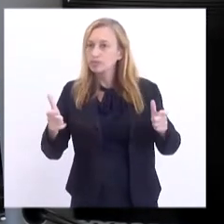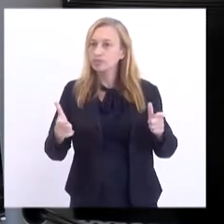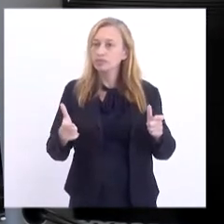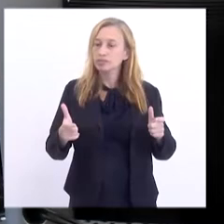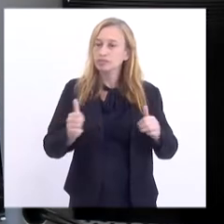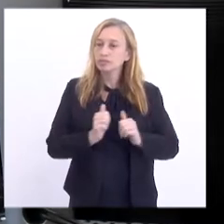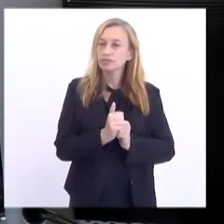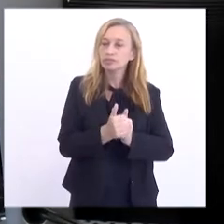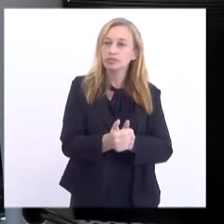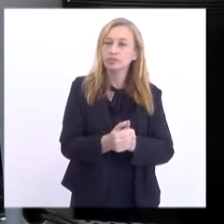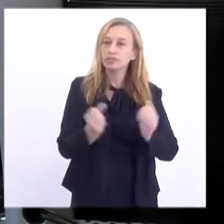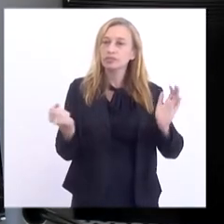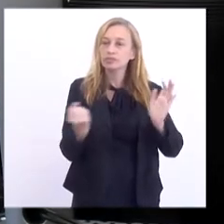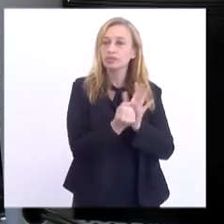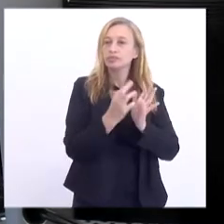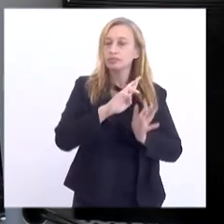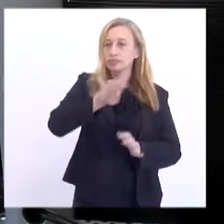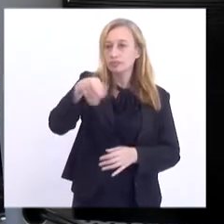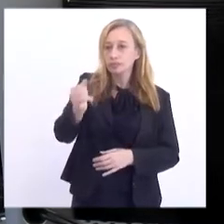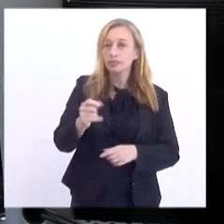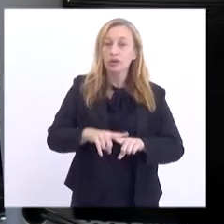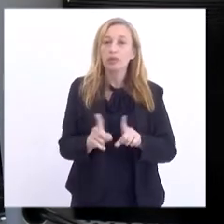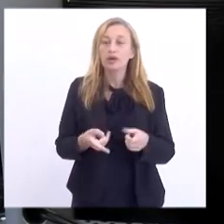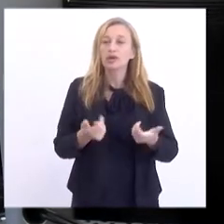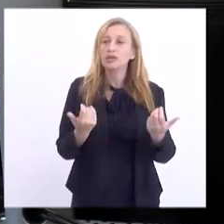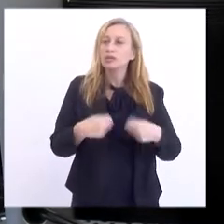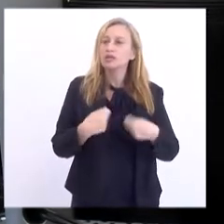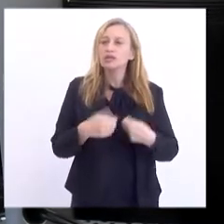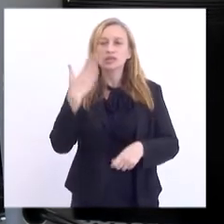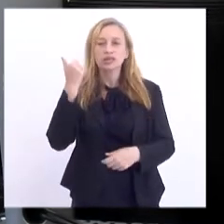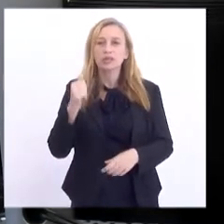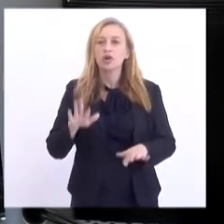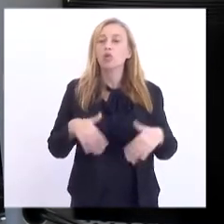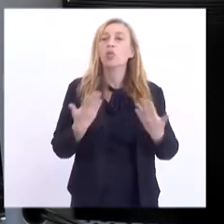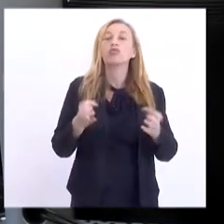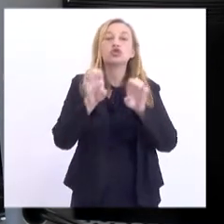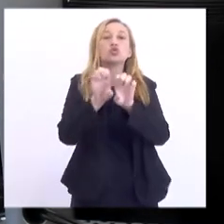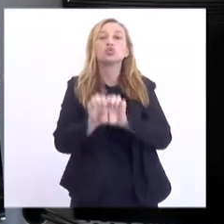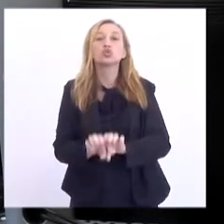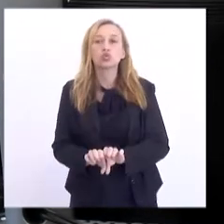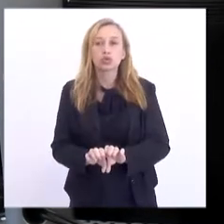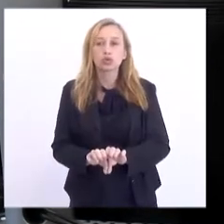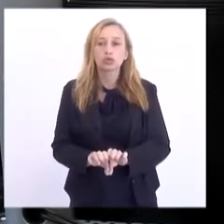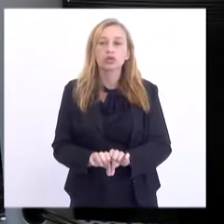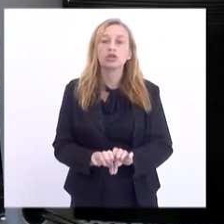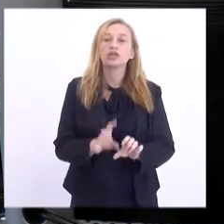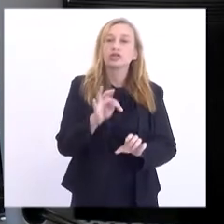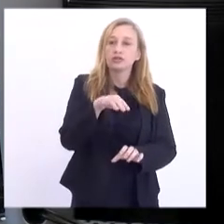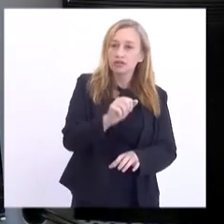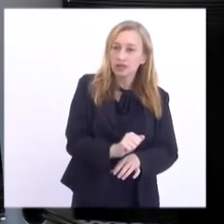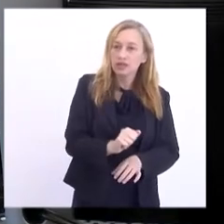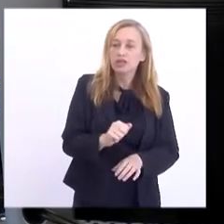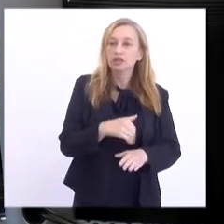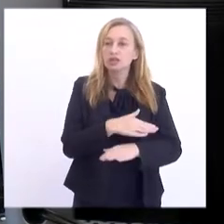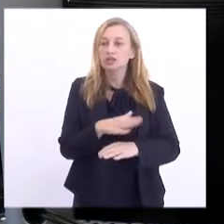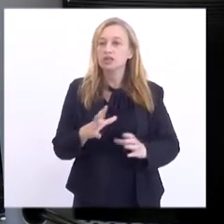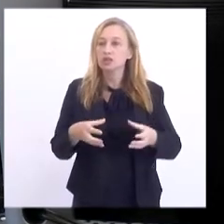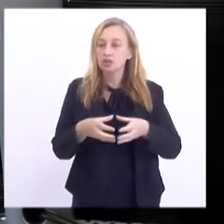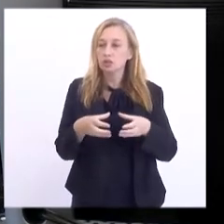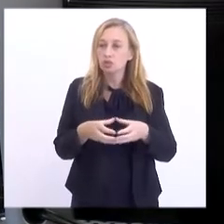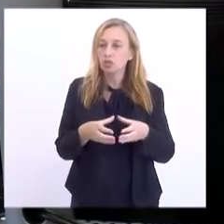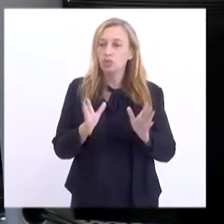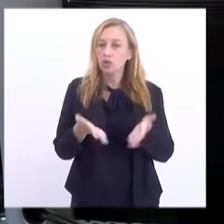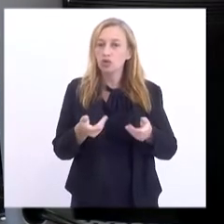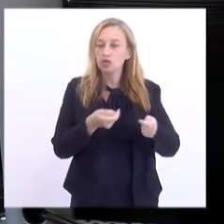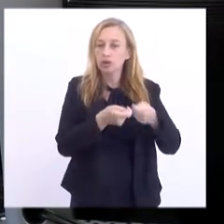para acompanhar o pacto RJ e a gente precisa saber qual é a estrutura física de pessoal hoje